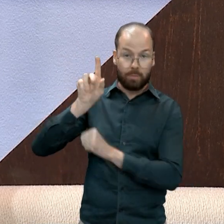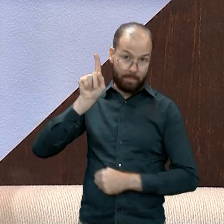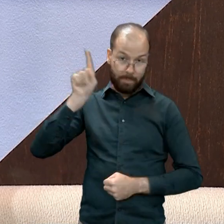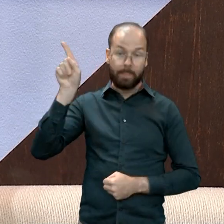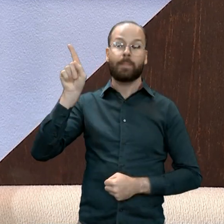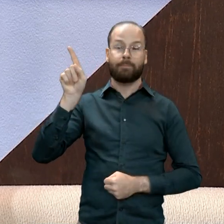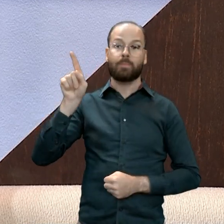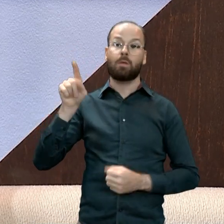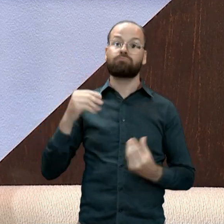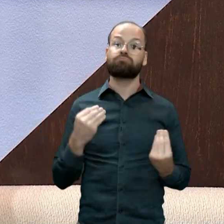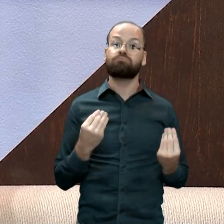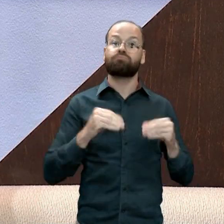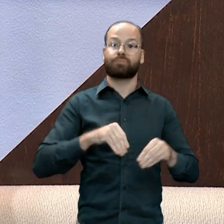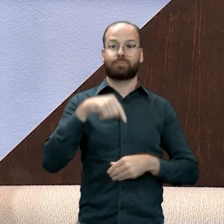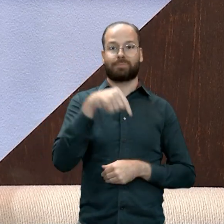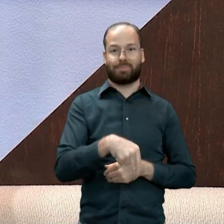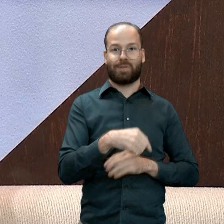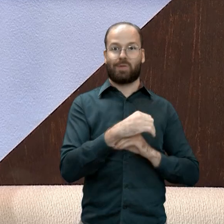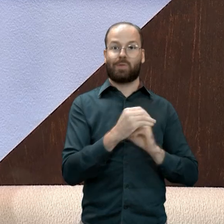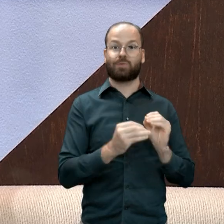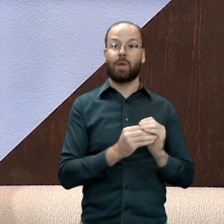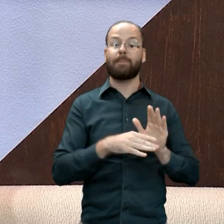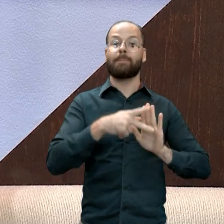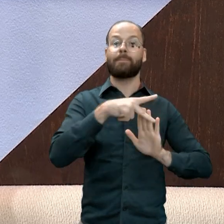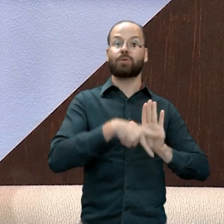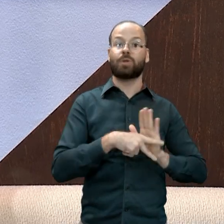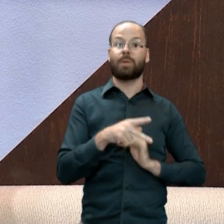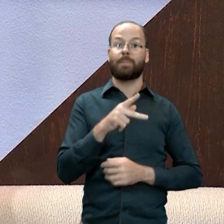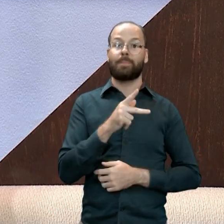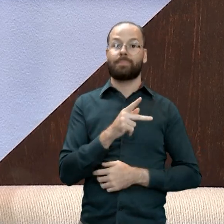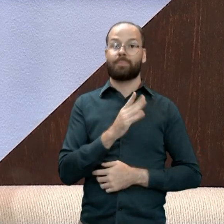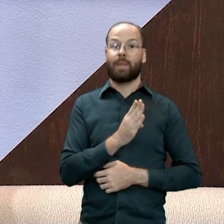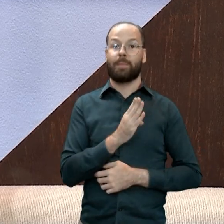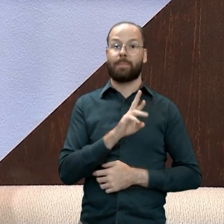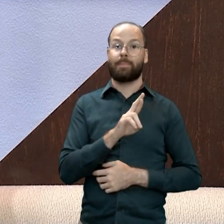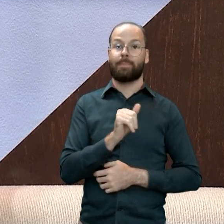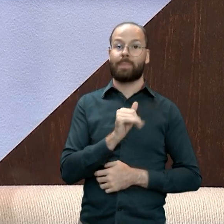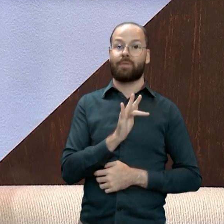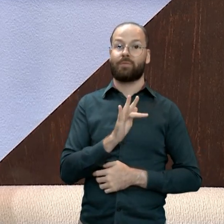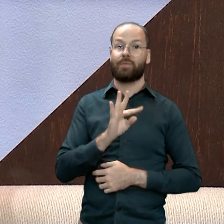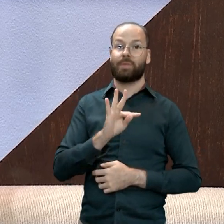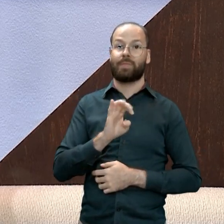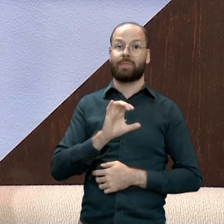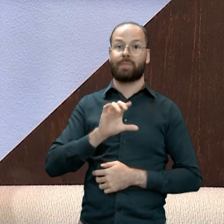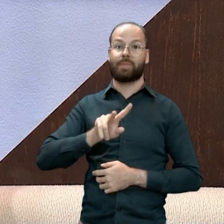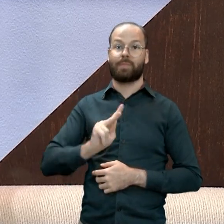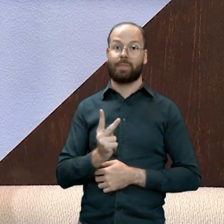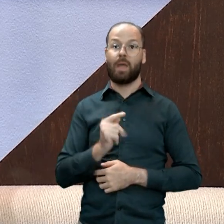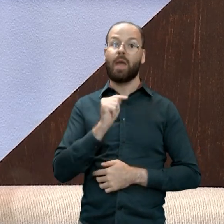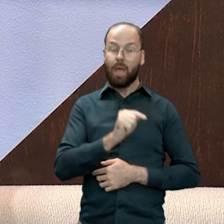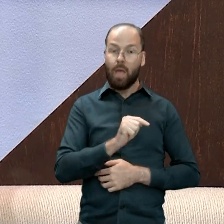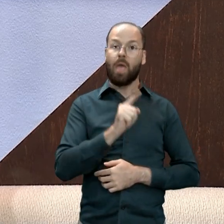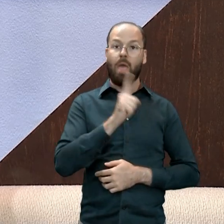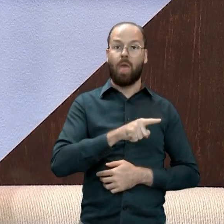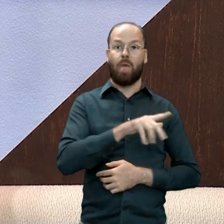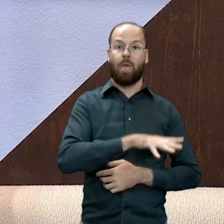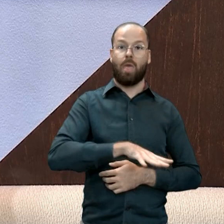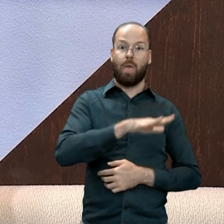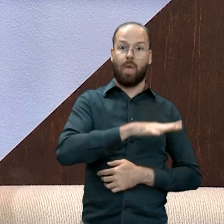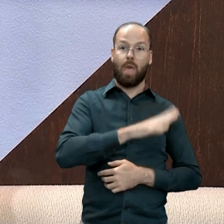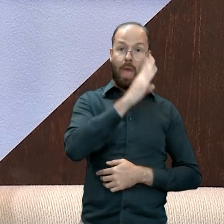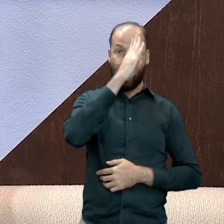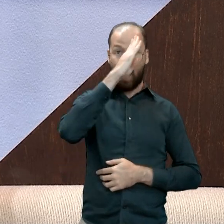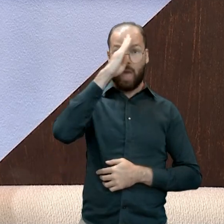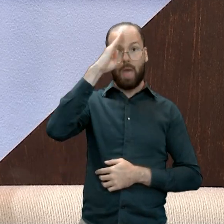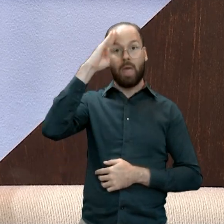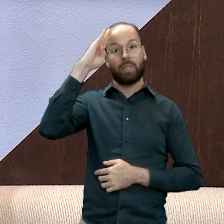projeto Brafitec, que é um projeto de mobilidade acadêmica ao nível da graduação. E